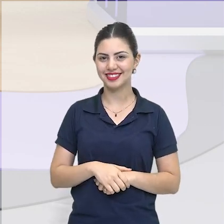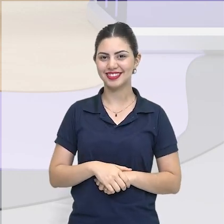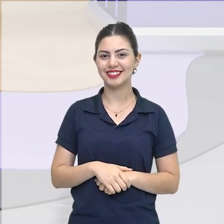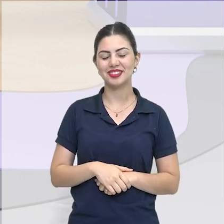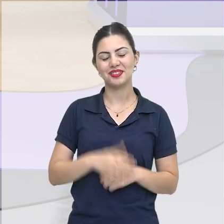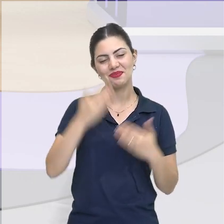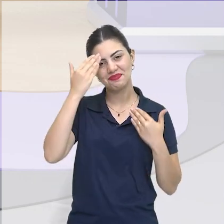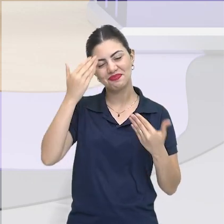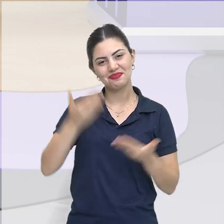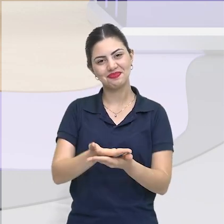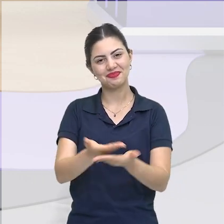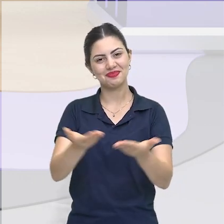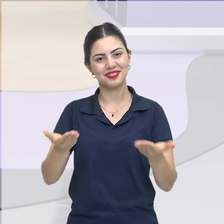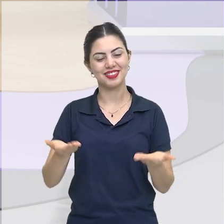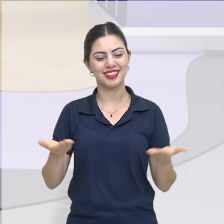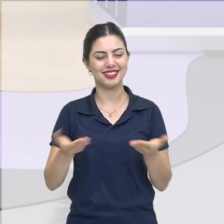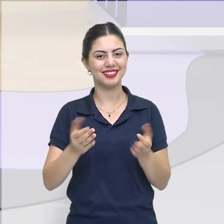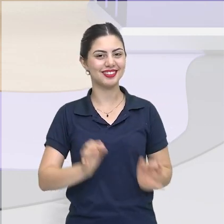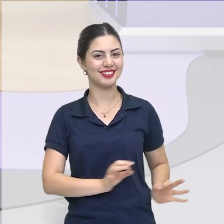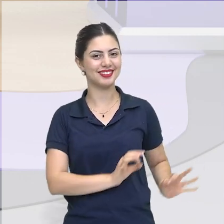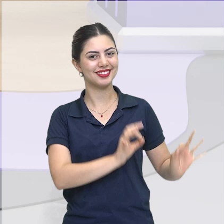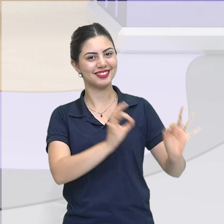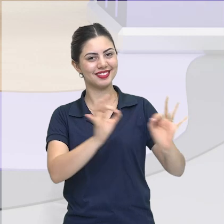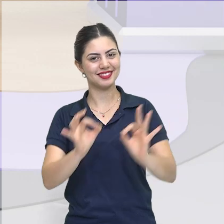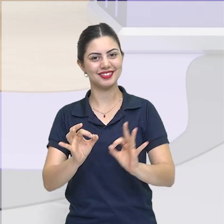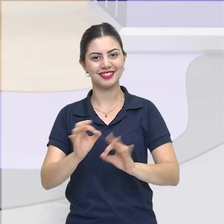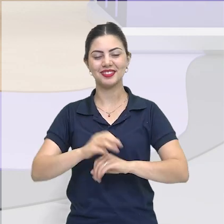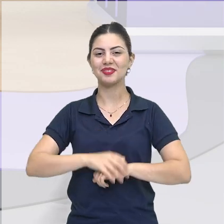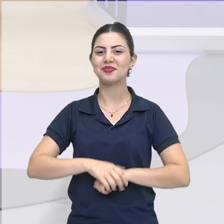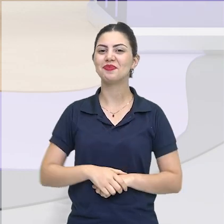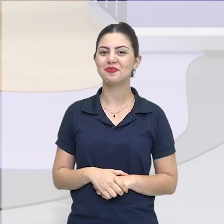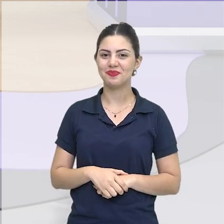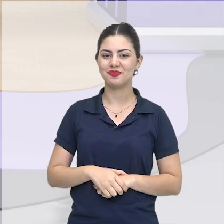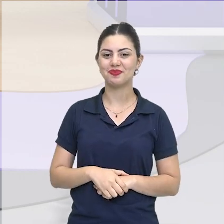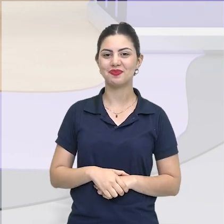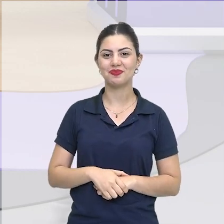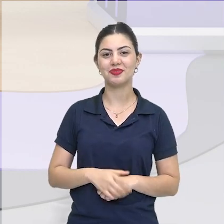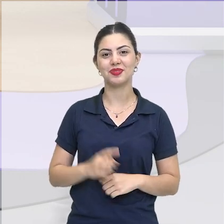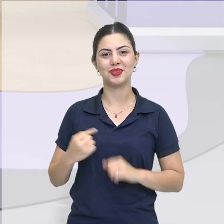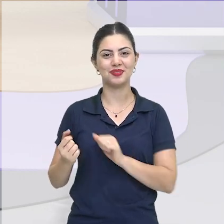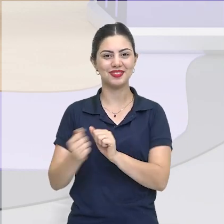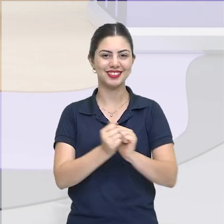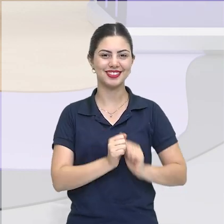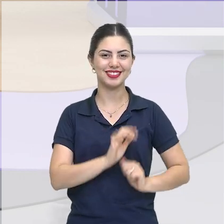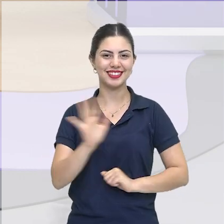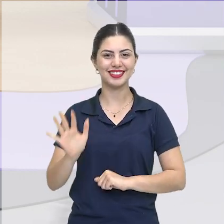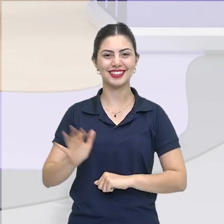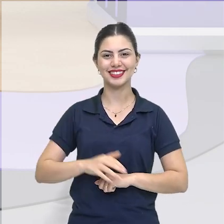Muito obrigado por estar conosco até aqui e vamos que vamos juntos.